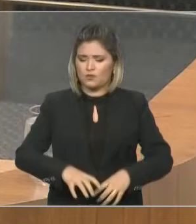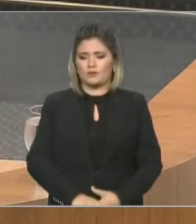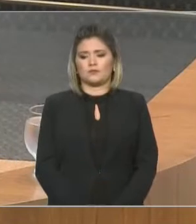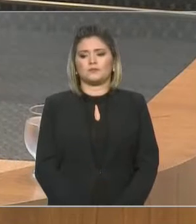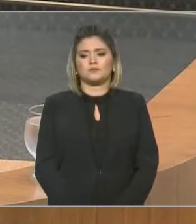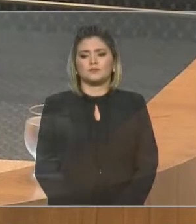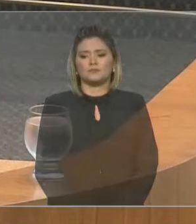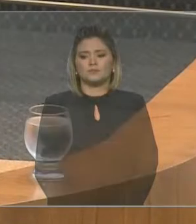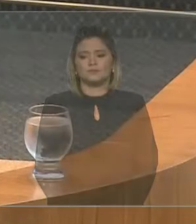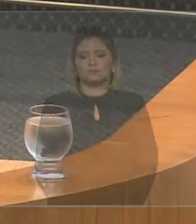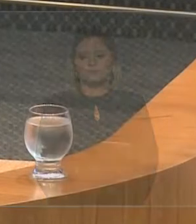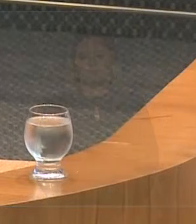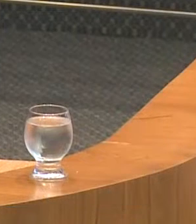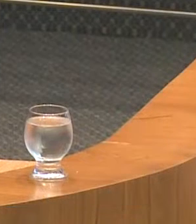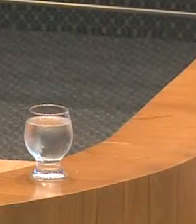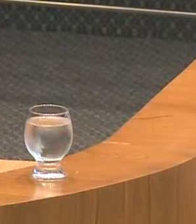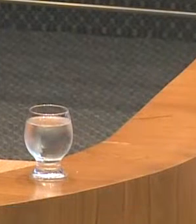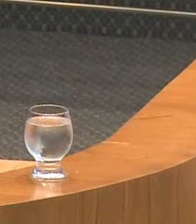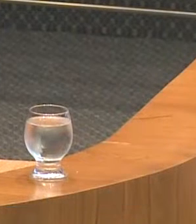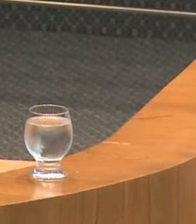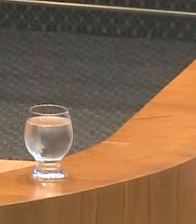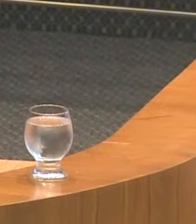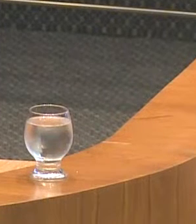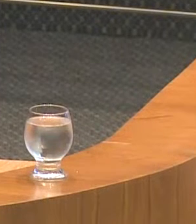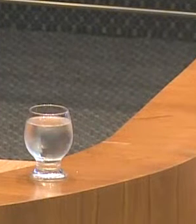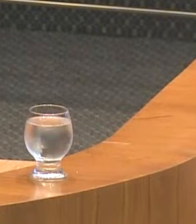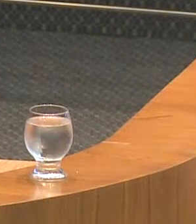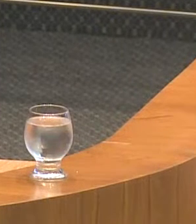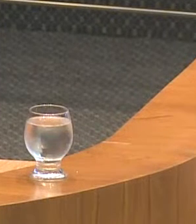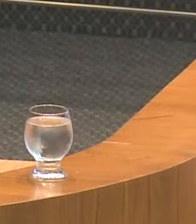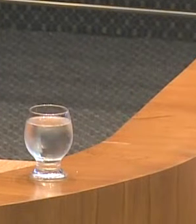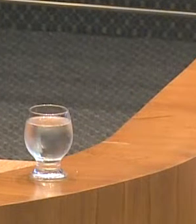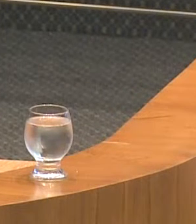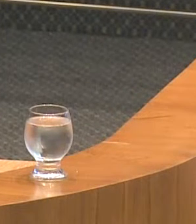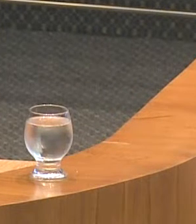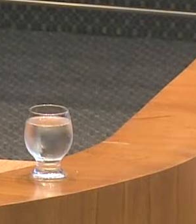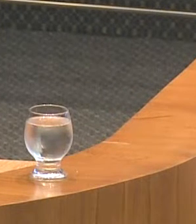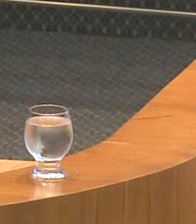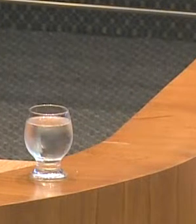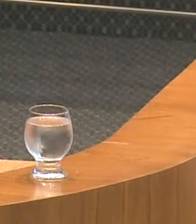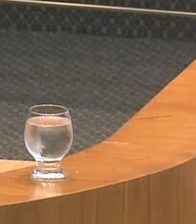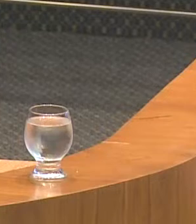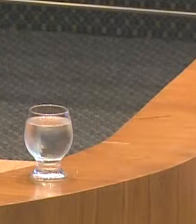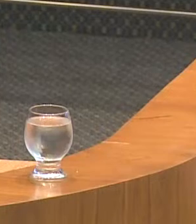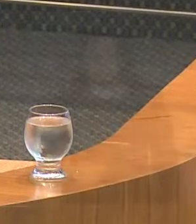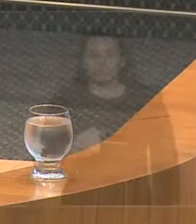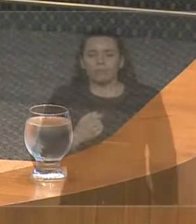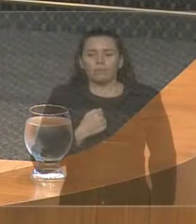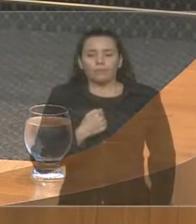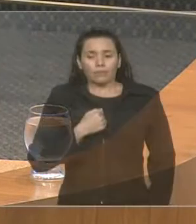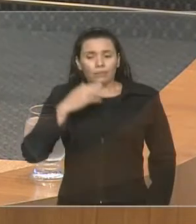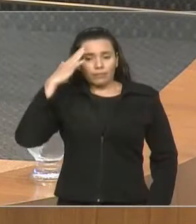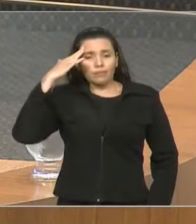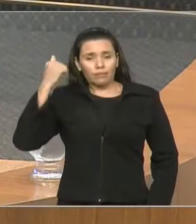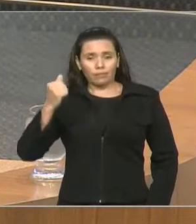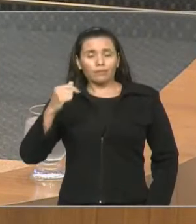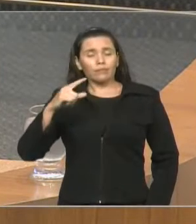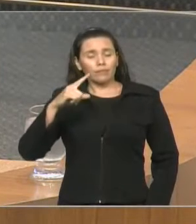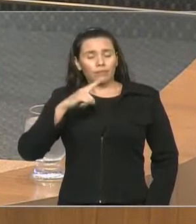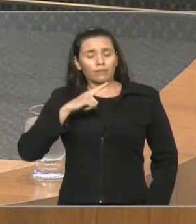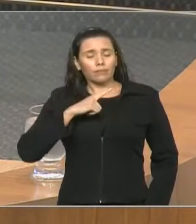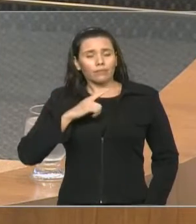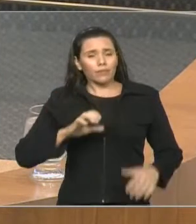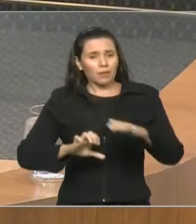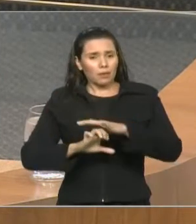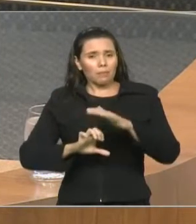da região tem uma empresa, deputado Roberto Costa, que já tem a licitação, já tem um contrato de conserva dessas